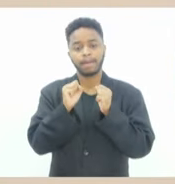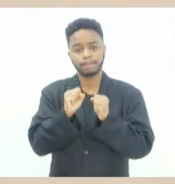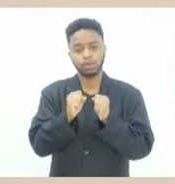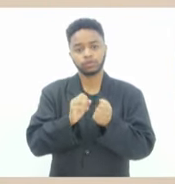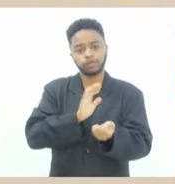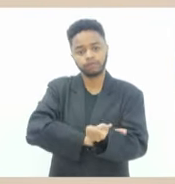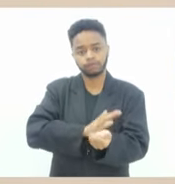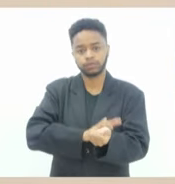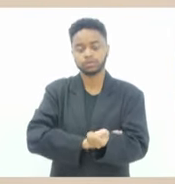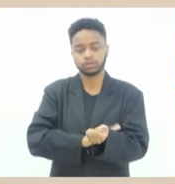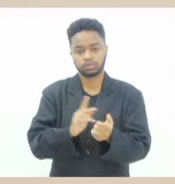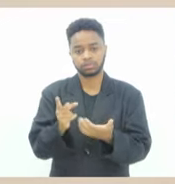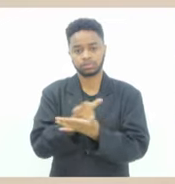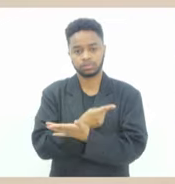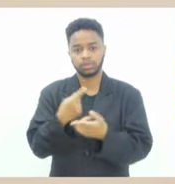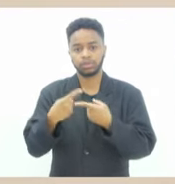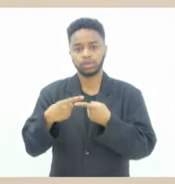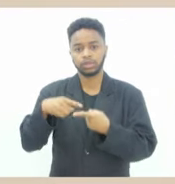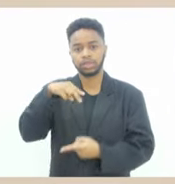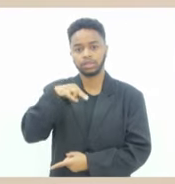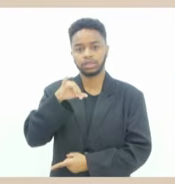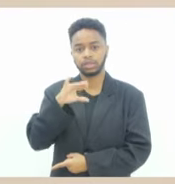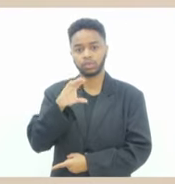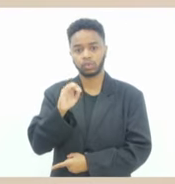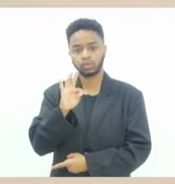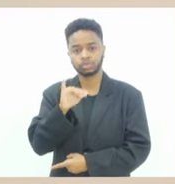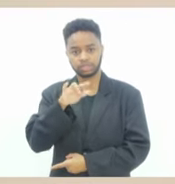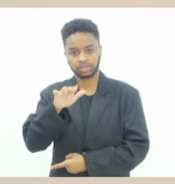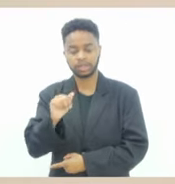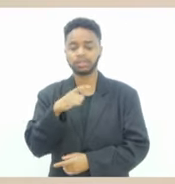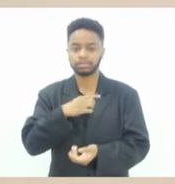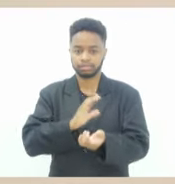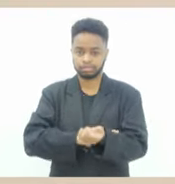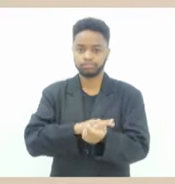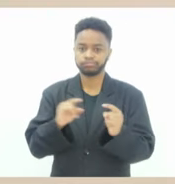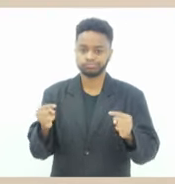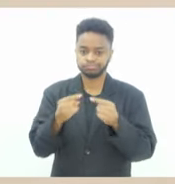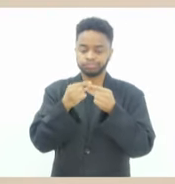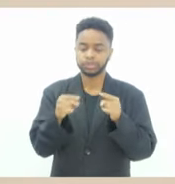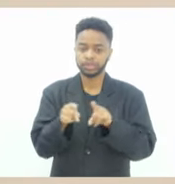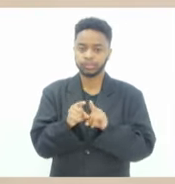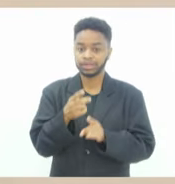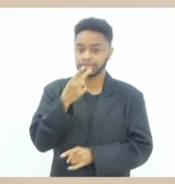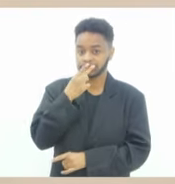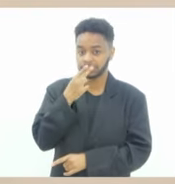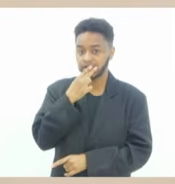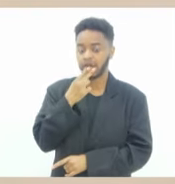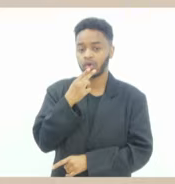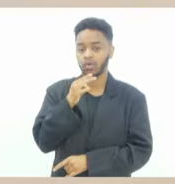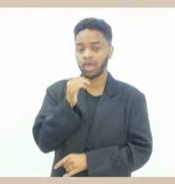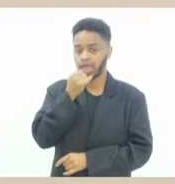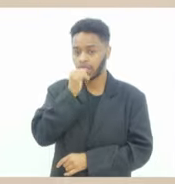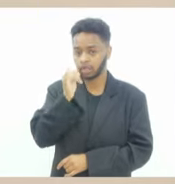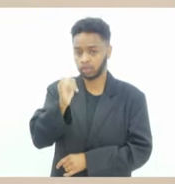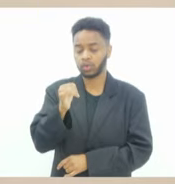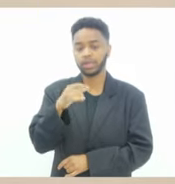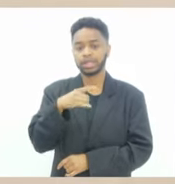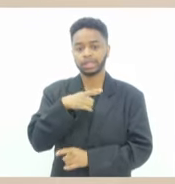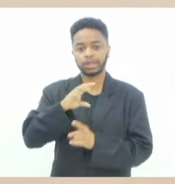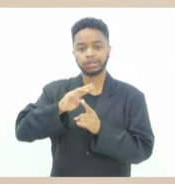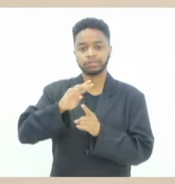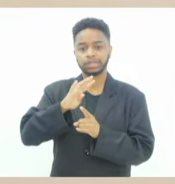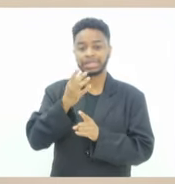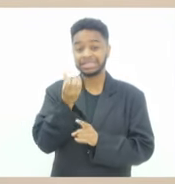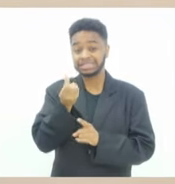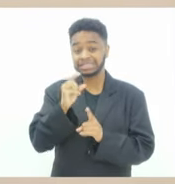de vício. A nicotina é uma droga muito viciante e os cigarros eletrônicos atuais têm 6 vezes mais